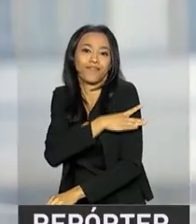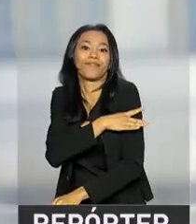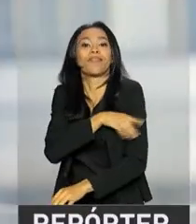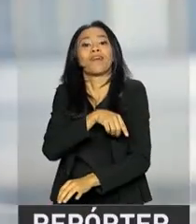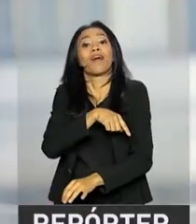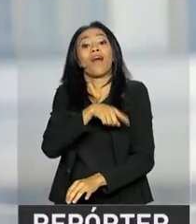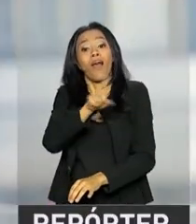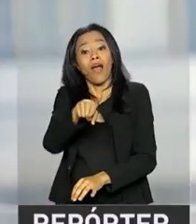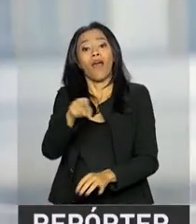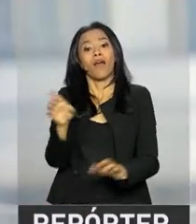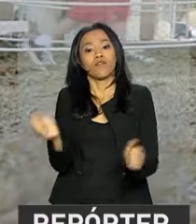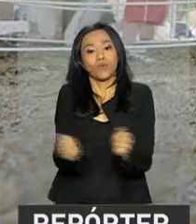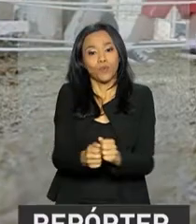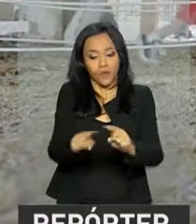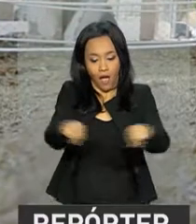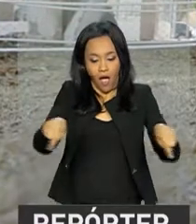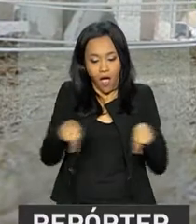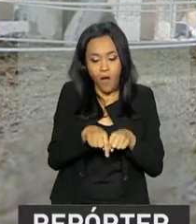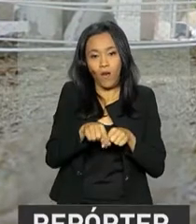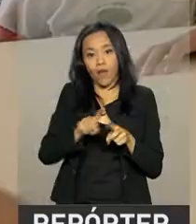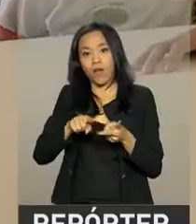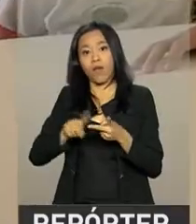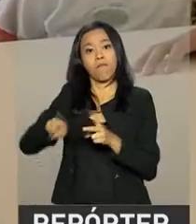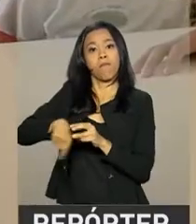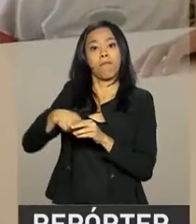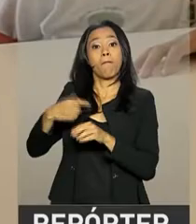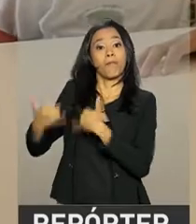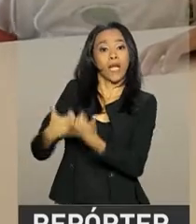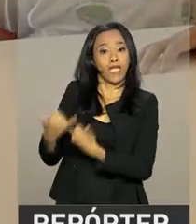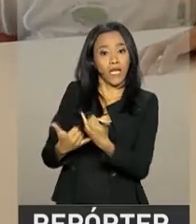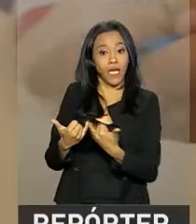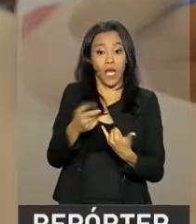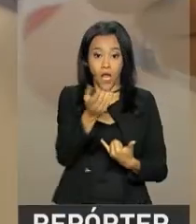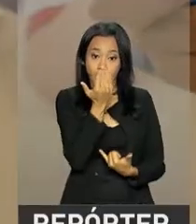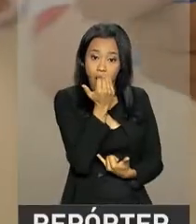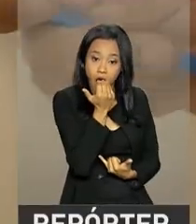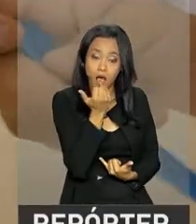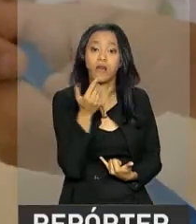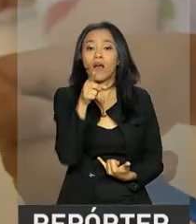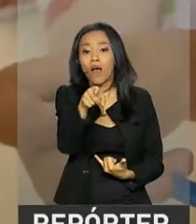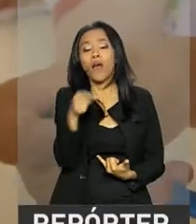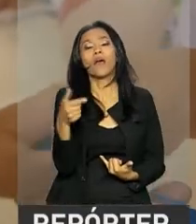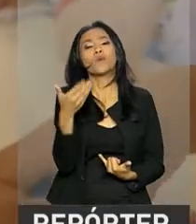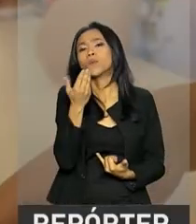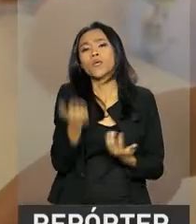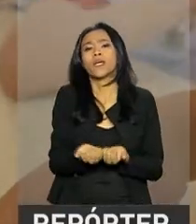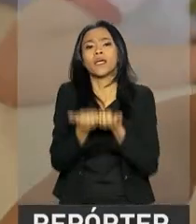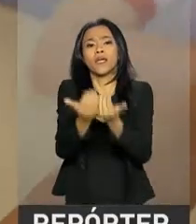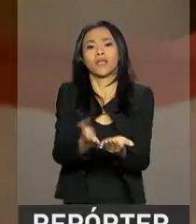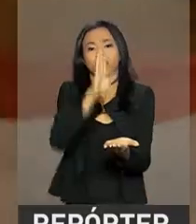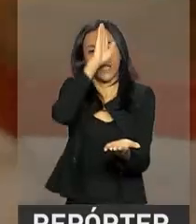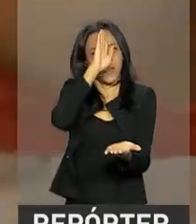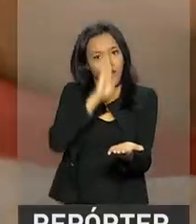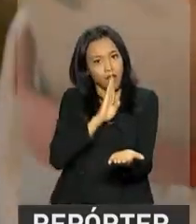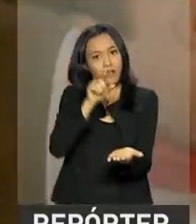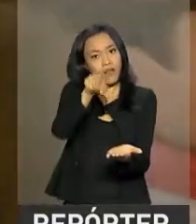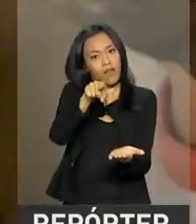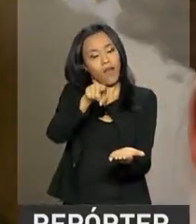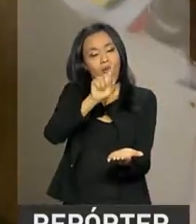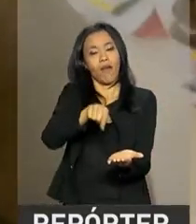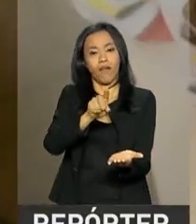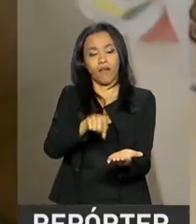atividades em sala de aula e brincadeiras a garotada se alimenta com a merenda oferecida de graça que faz